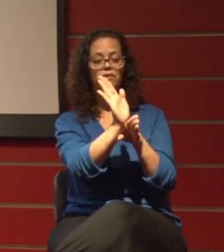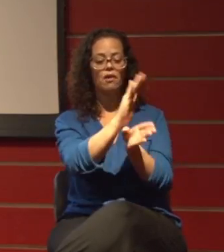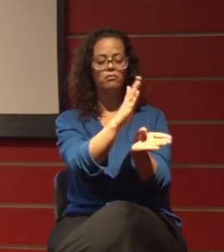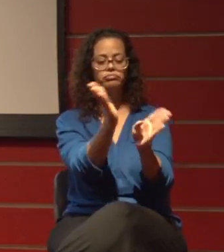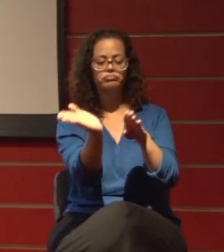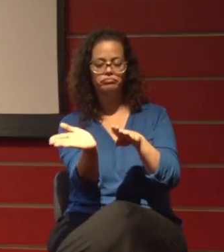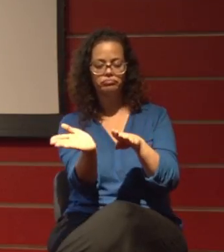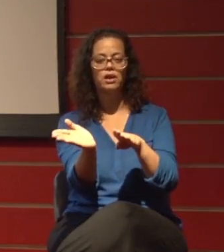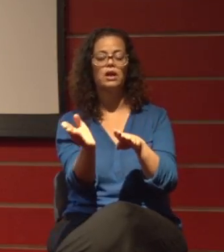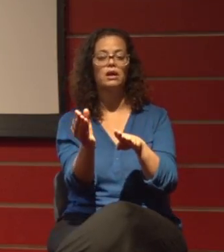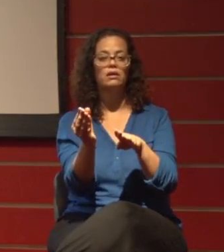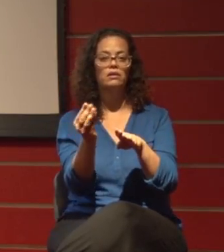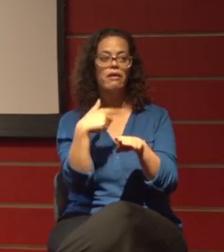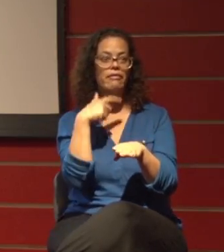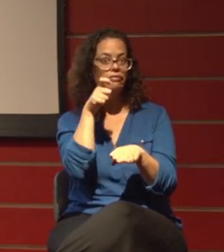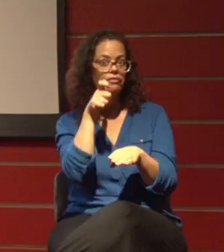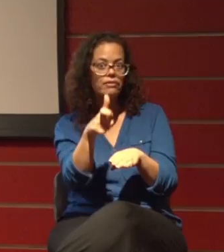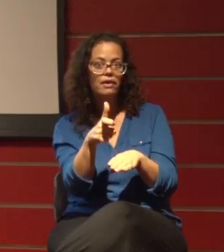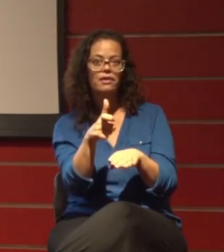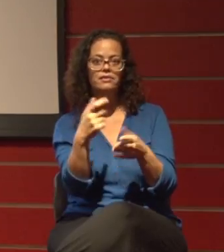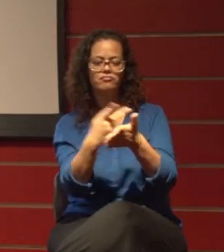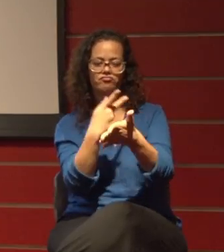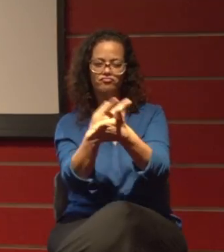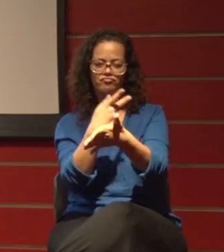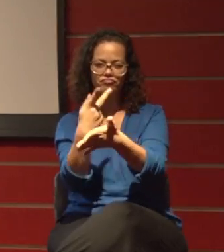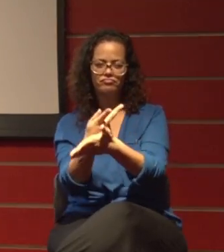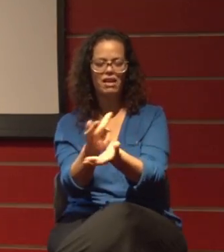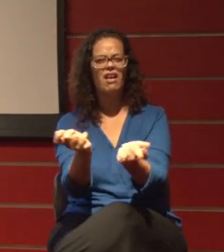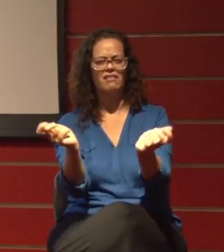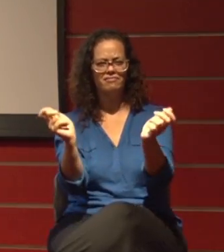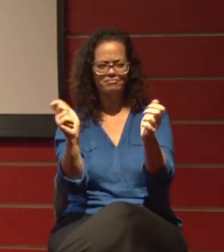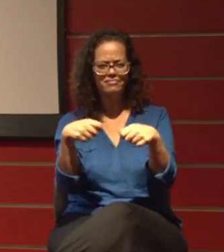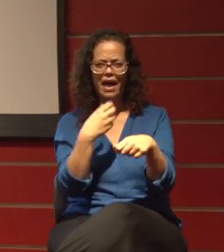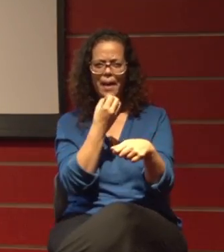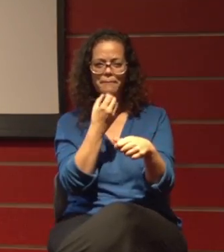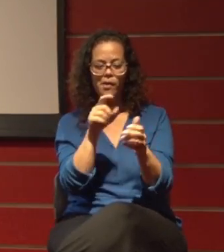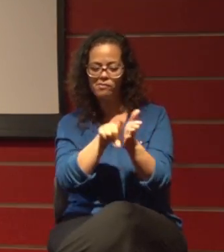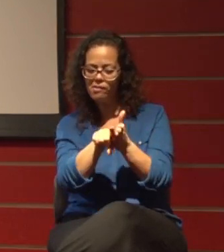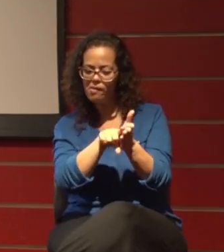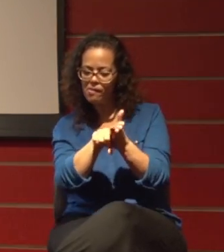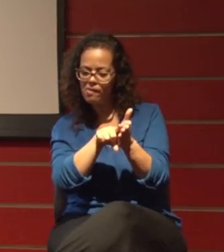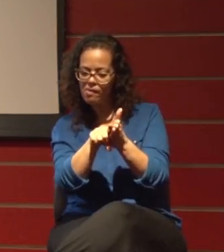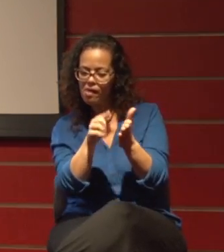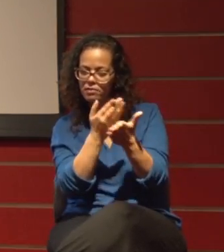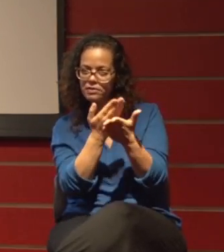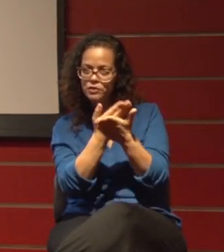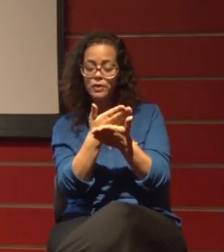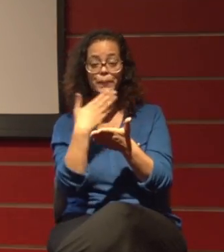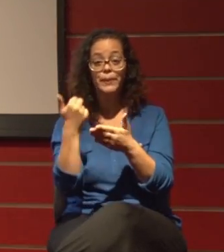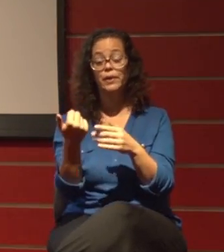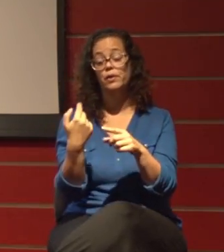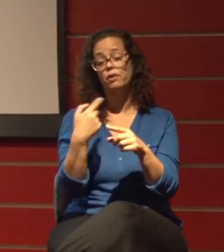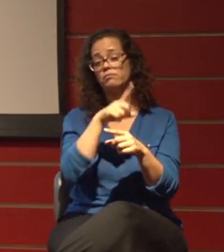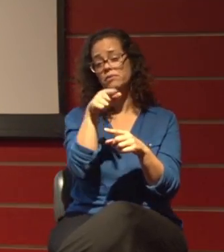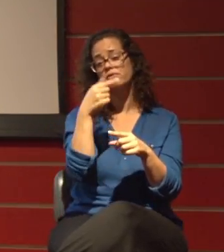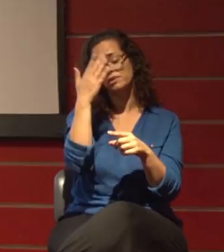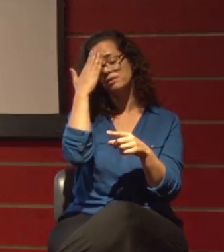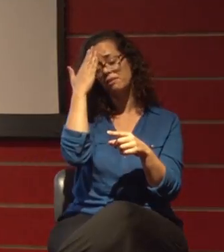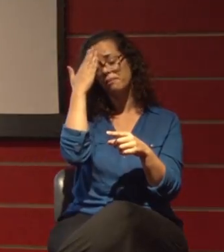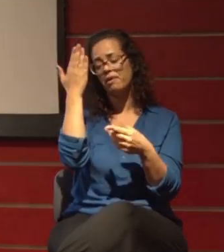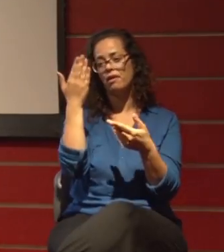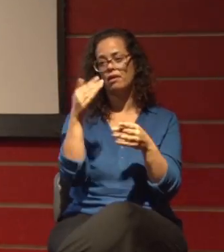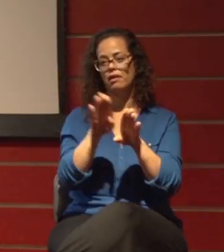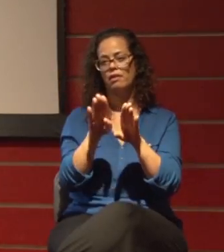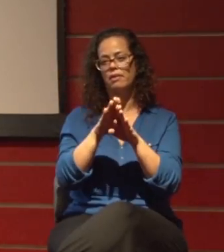podem ser interessantes e que e que que vale a pena a gente estudar e explorar melhor né Para que vocês vejam estudem